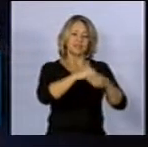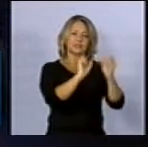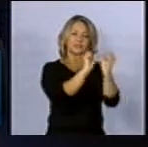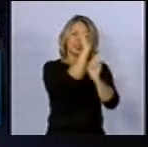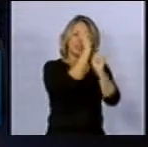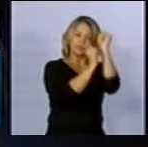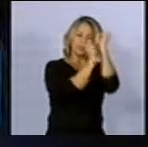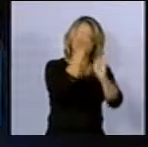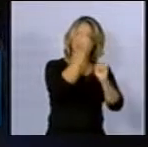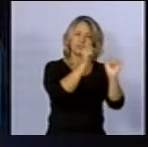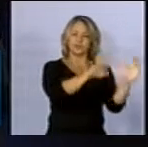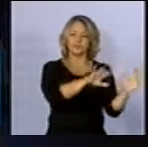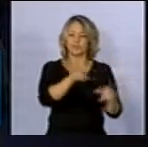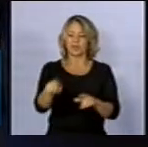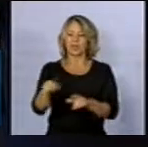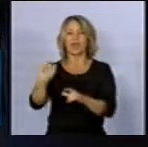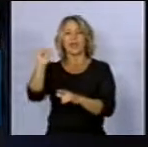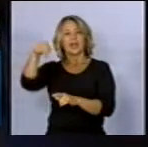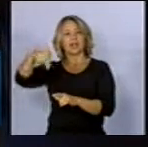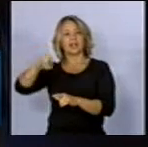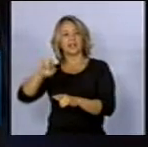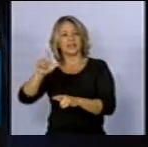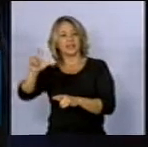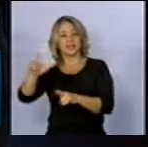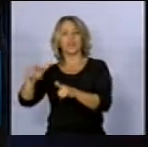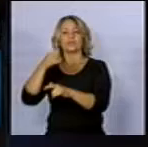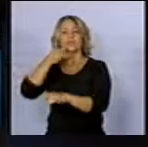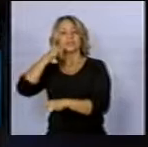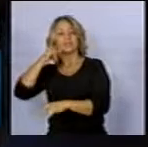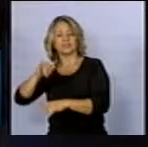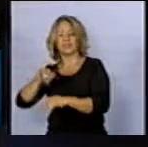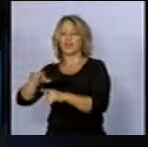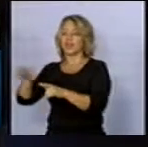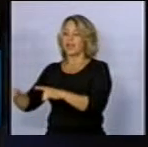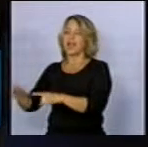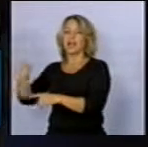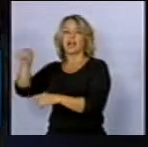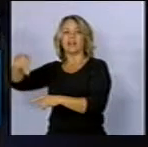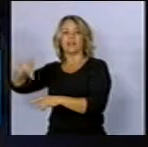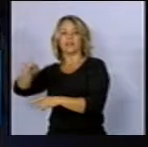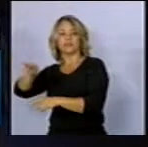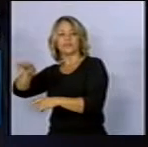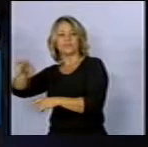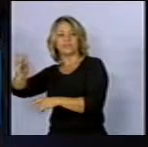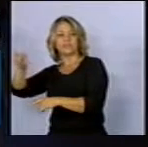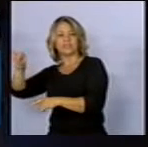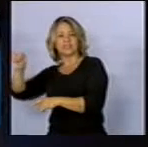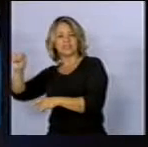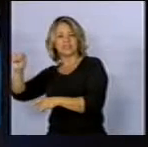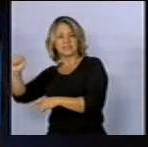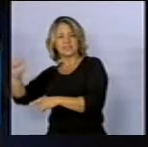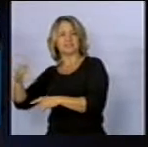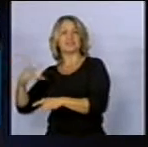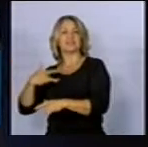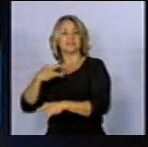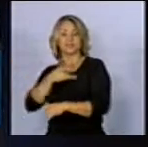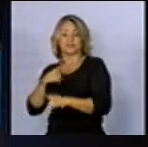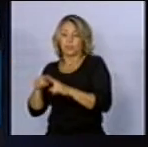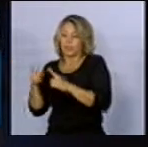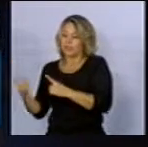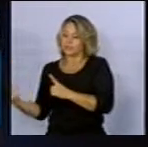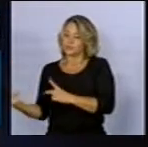anel na área elétrica a Anvisa na área da saúde mas nenhum desses órgãos